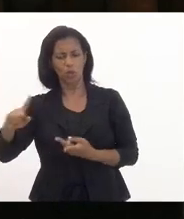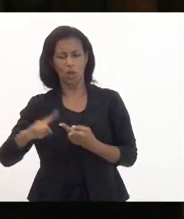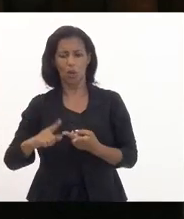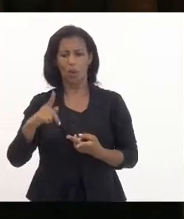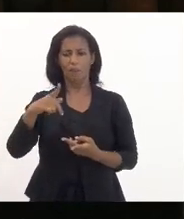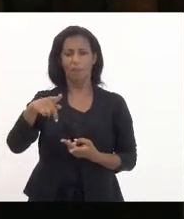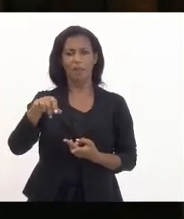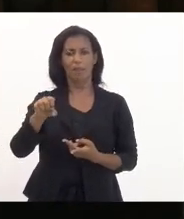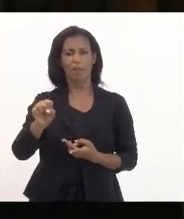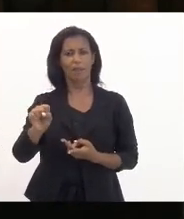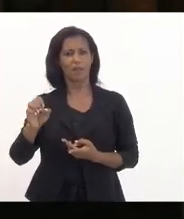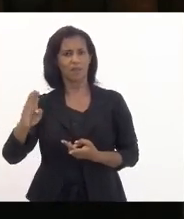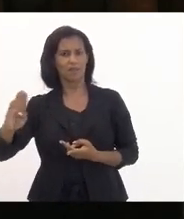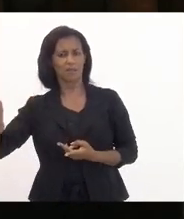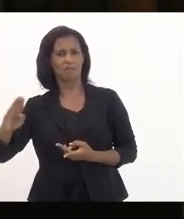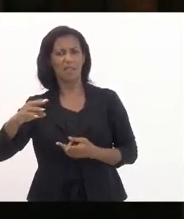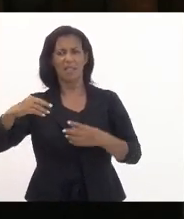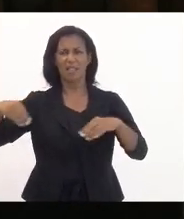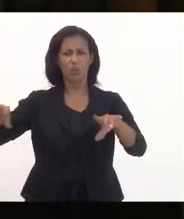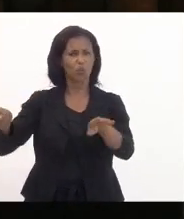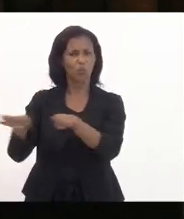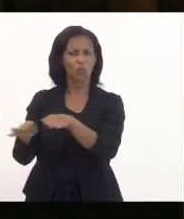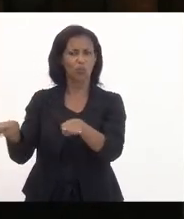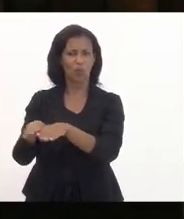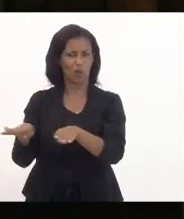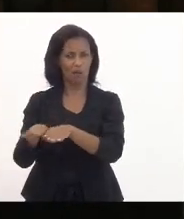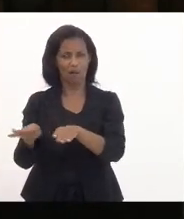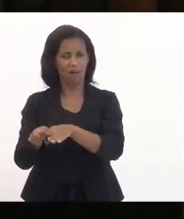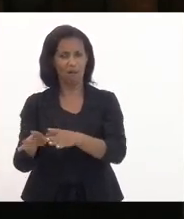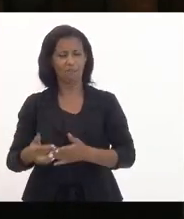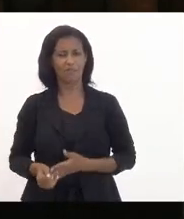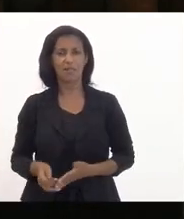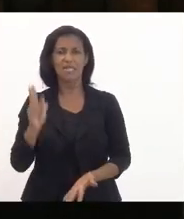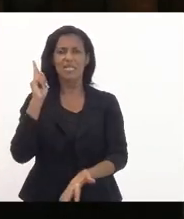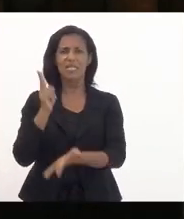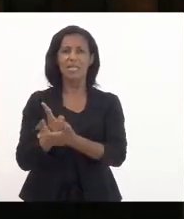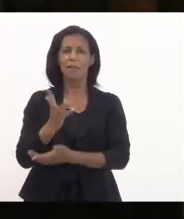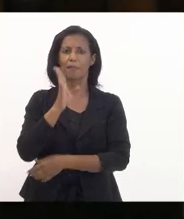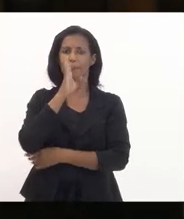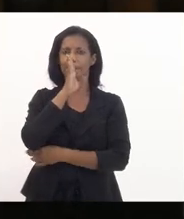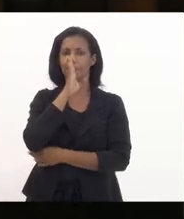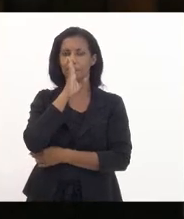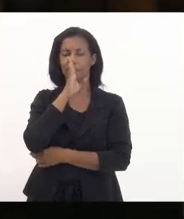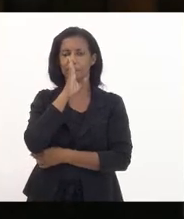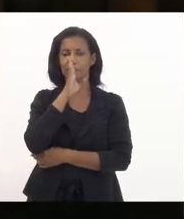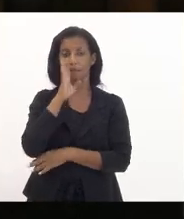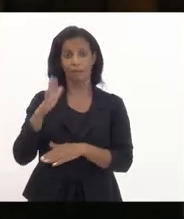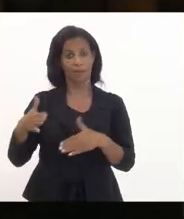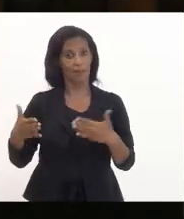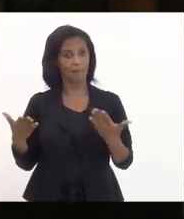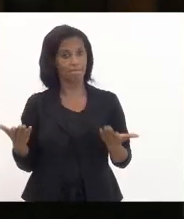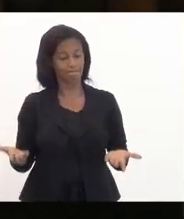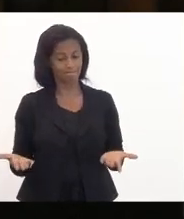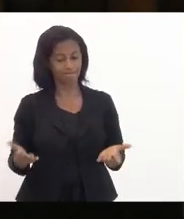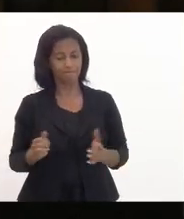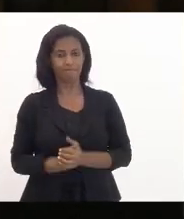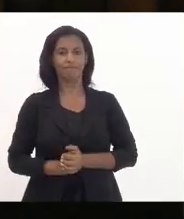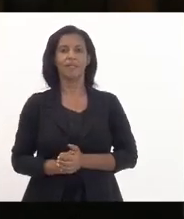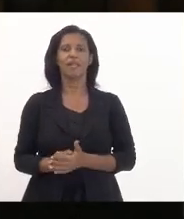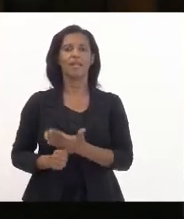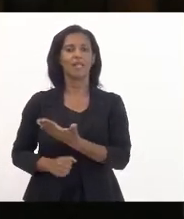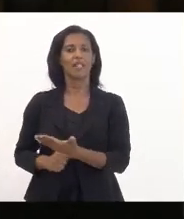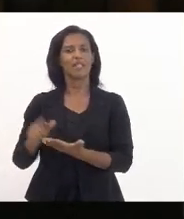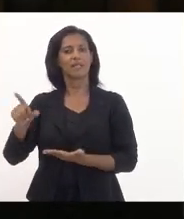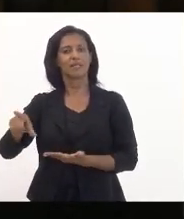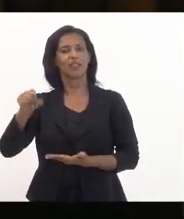essa turma que é farinha do mesmo saco, sempre o silêncio. Mas esse que é candidato ao governo do